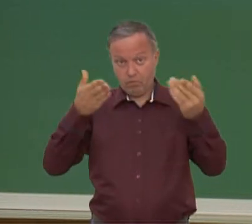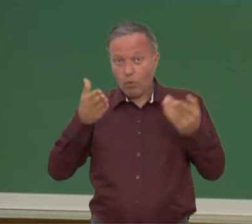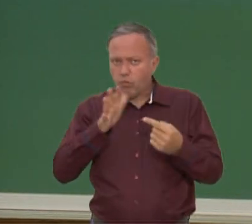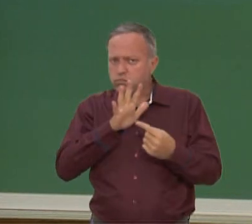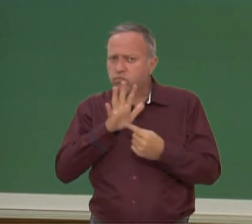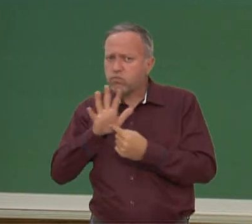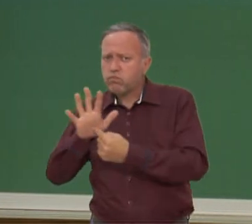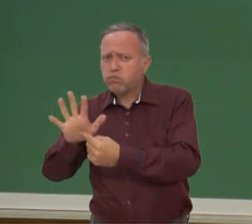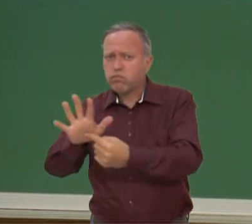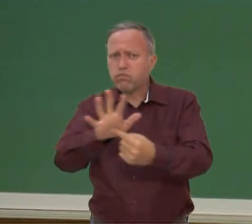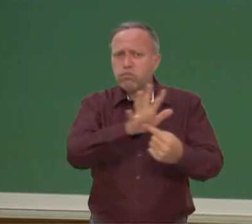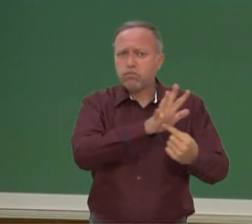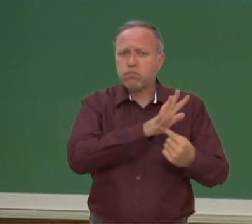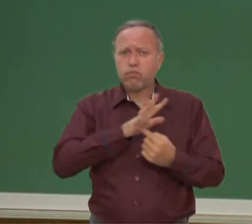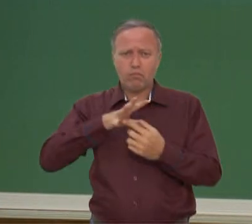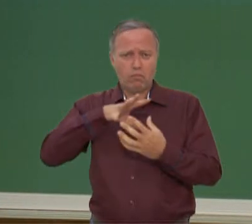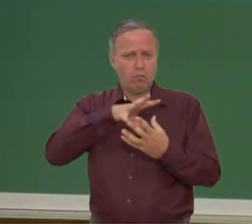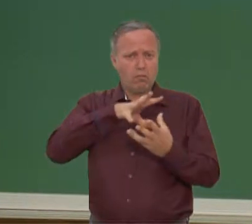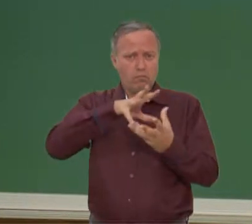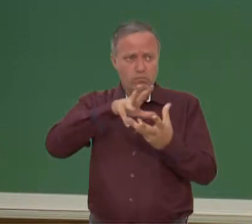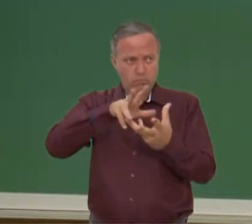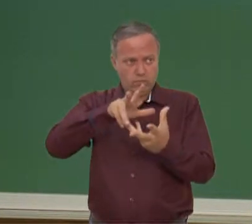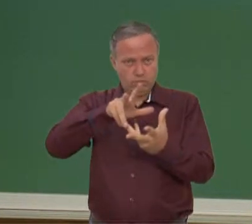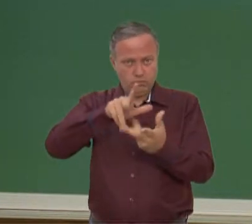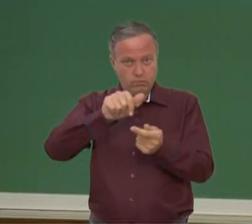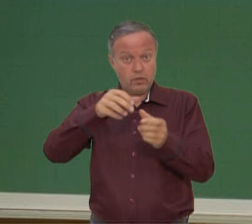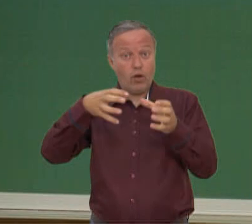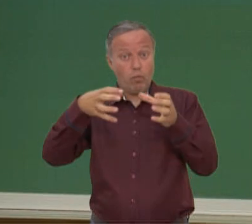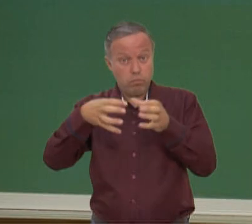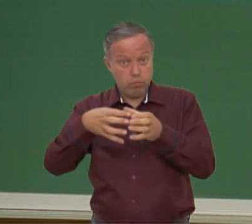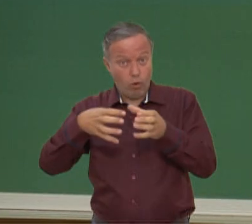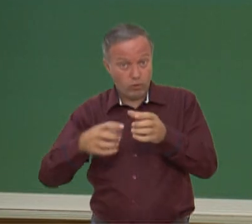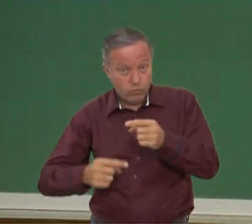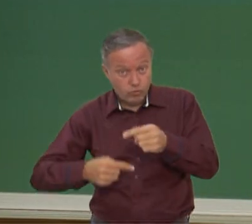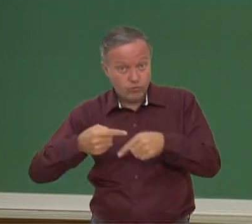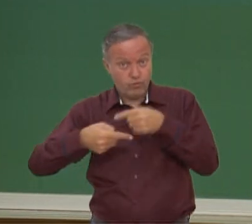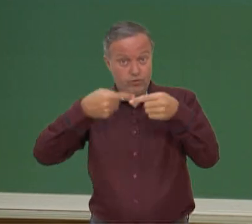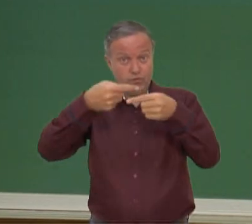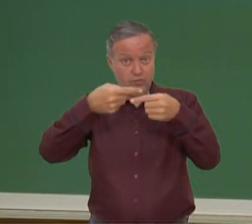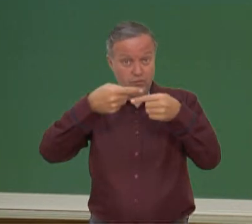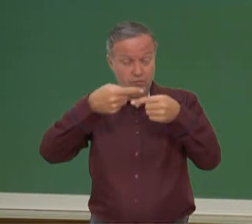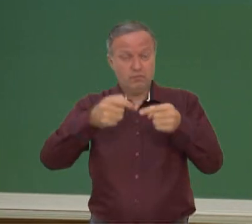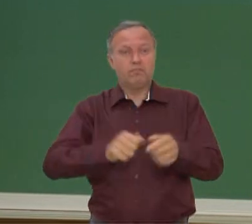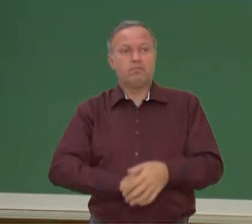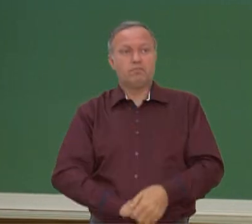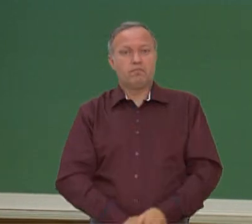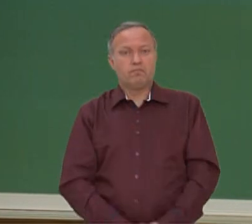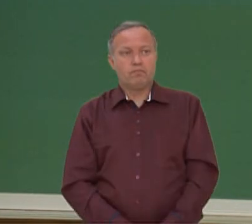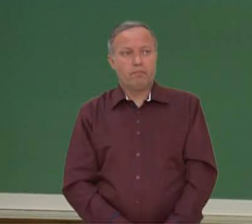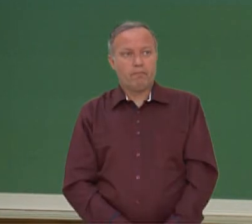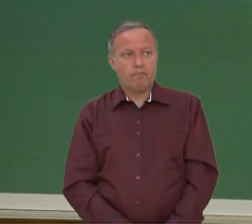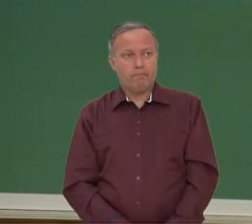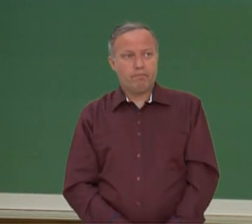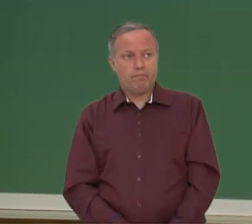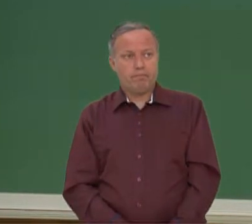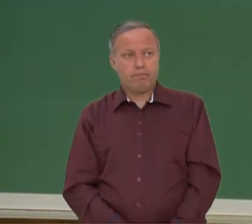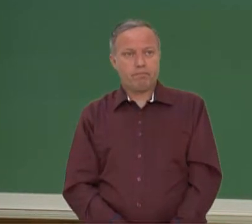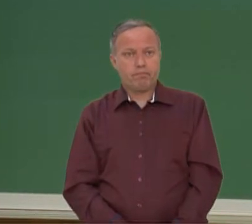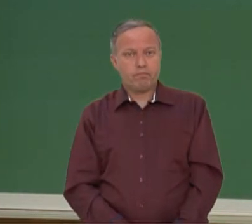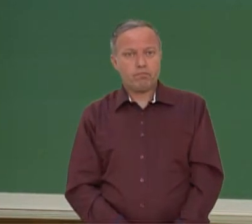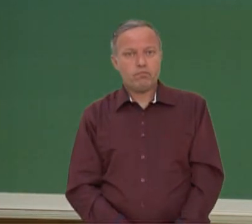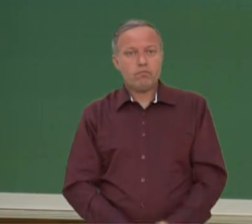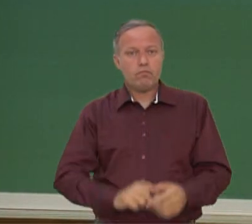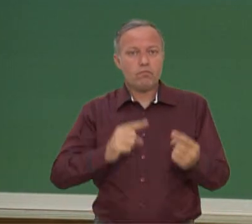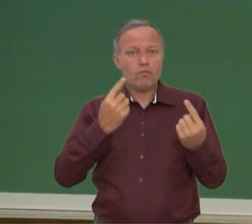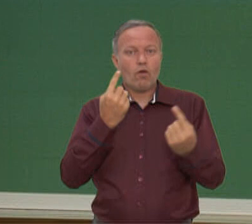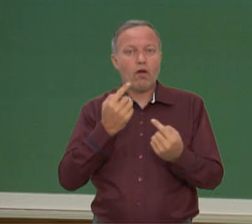destacam, né, aí no cenário mundial, eu tenho que é um polo de desenvolvimento econômico, certo? Então, quais